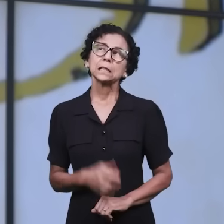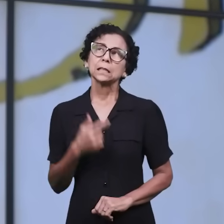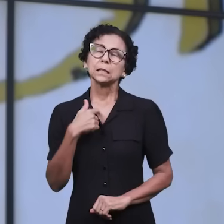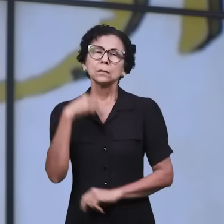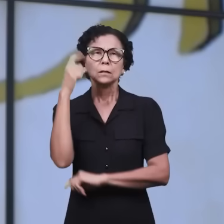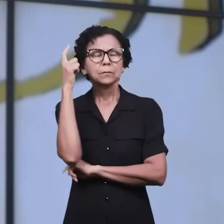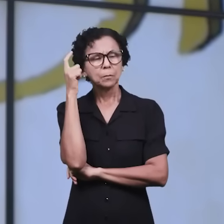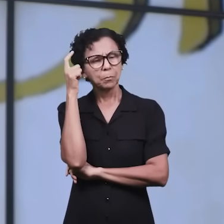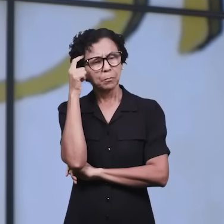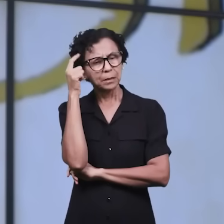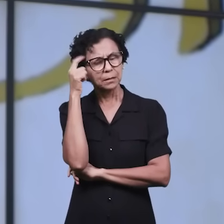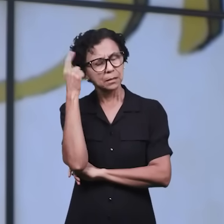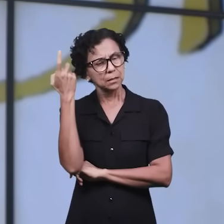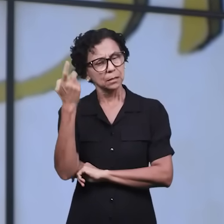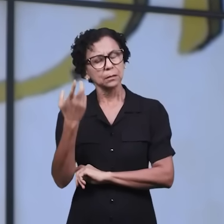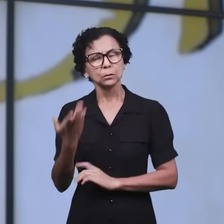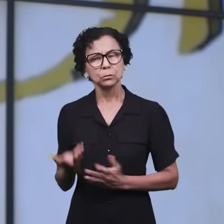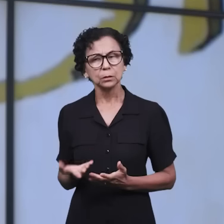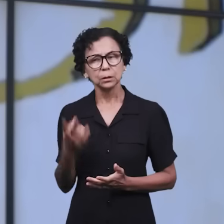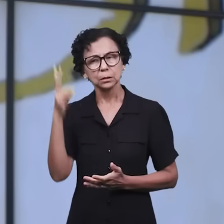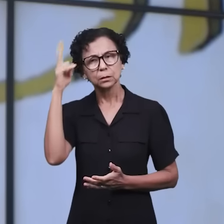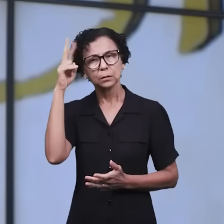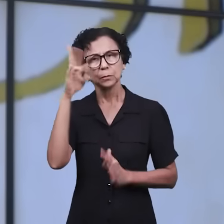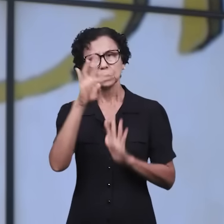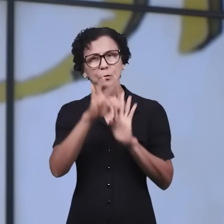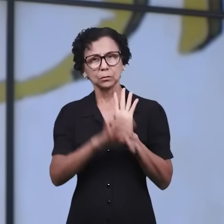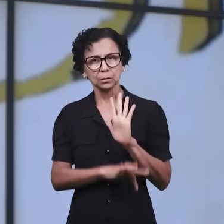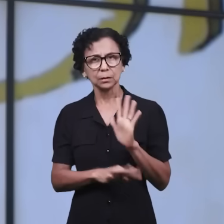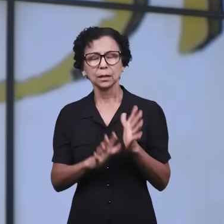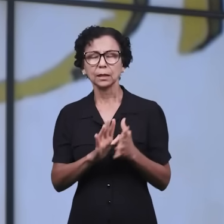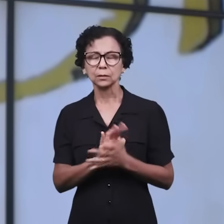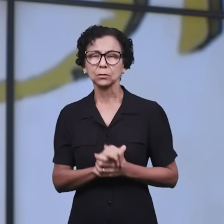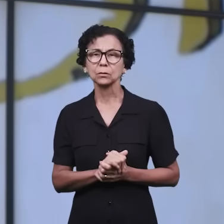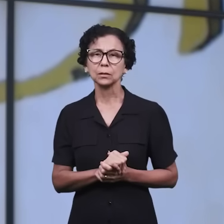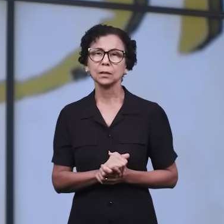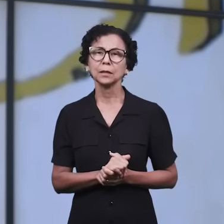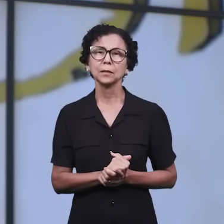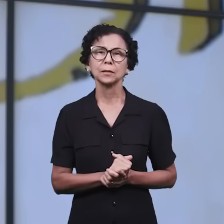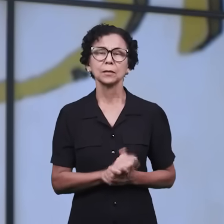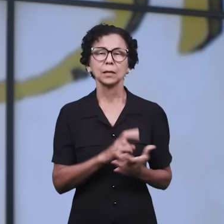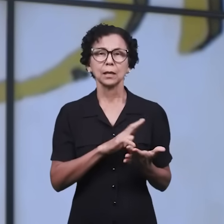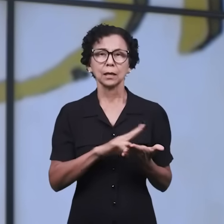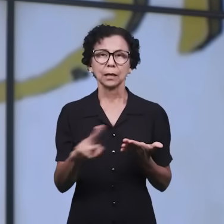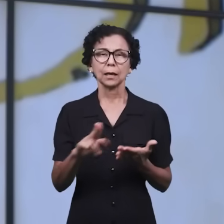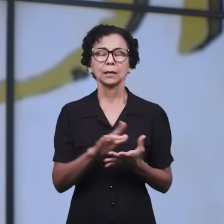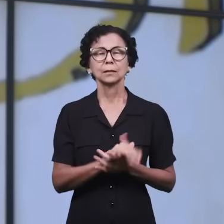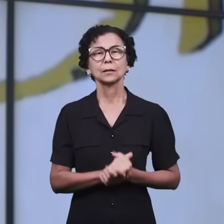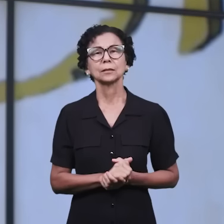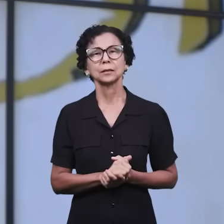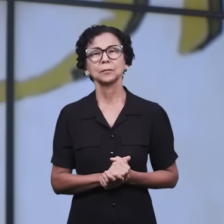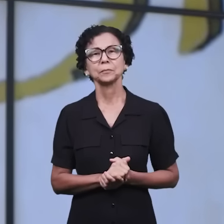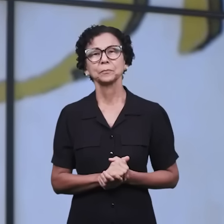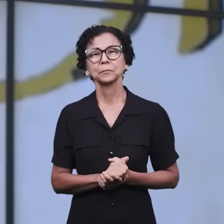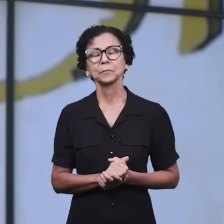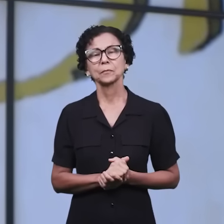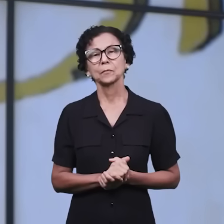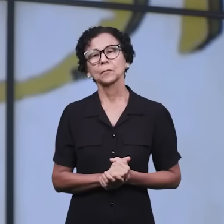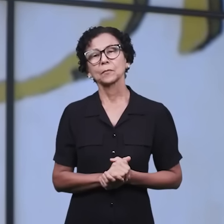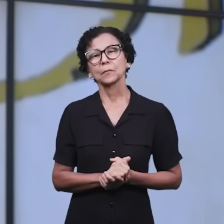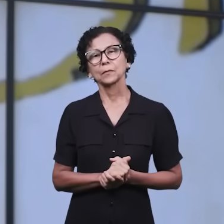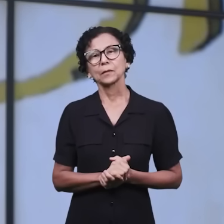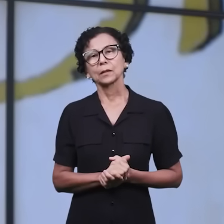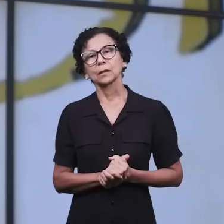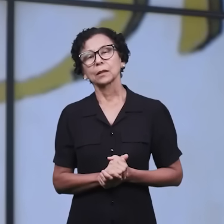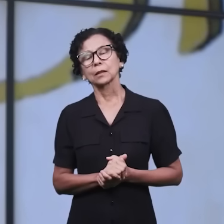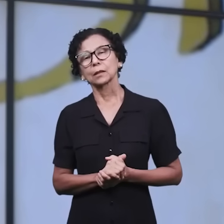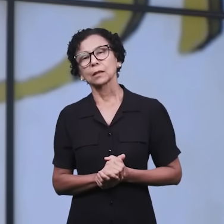que, lá de Filadélfia, né? O João, quando escreve uma carta a Filadélfia, diz assim, olha, como guardaste a palavra da minha paciência, eu